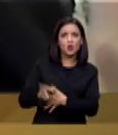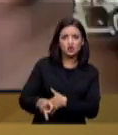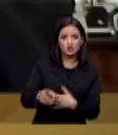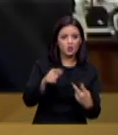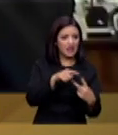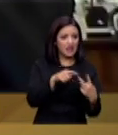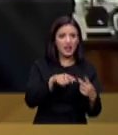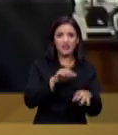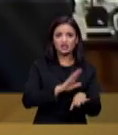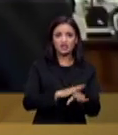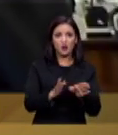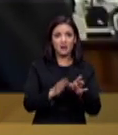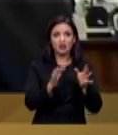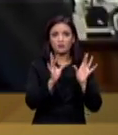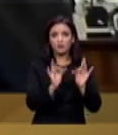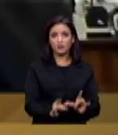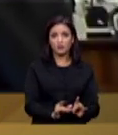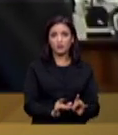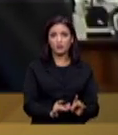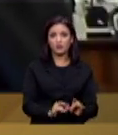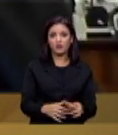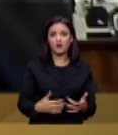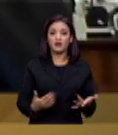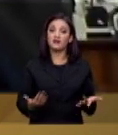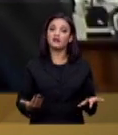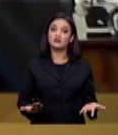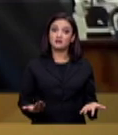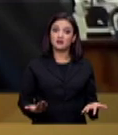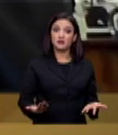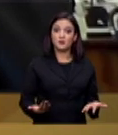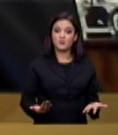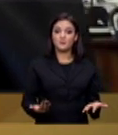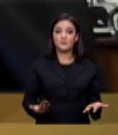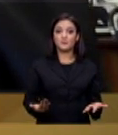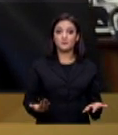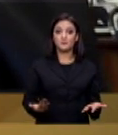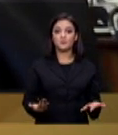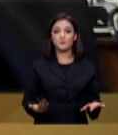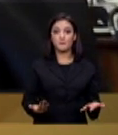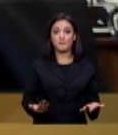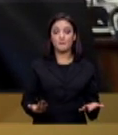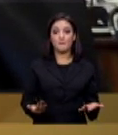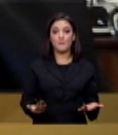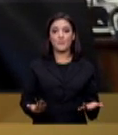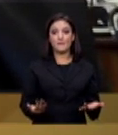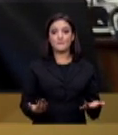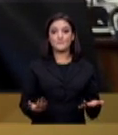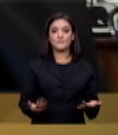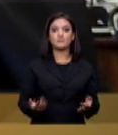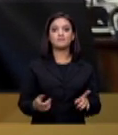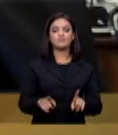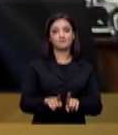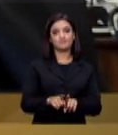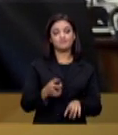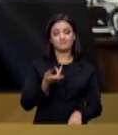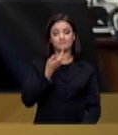isso é que está sendo indicado. Eu não quero deixar de registrar,